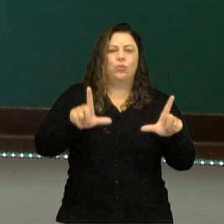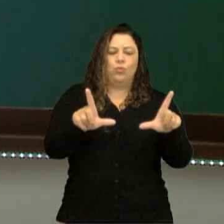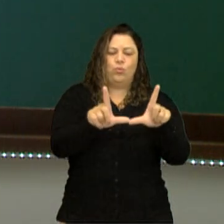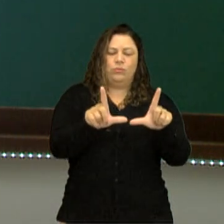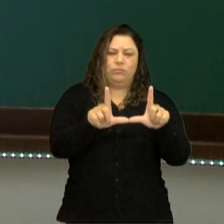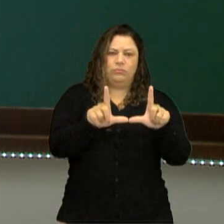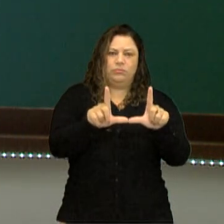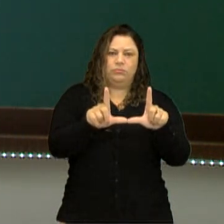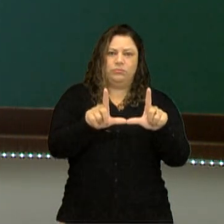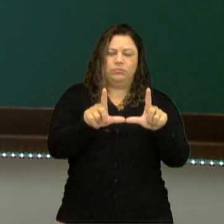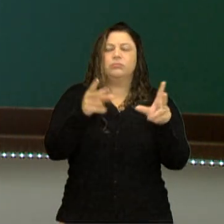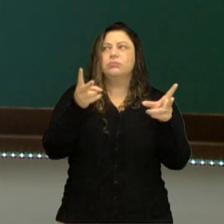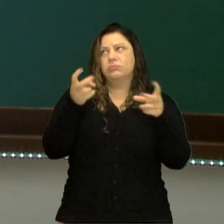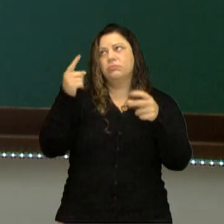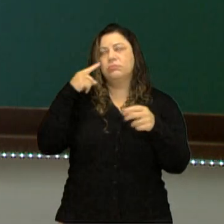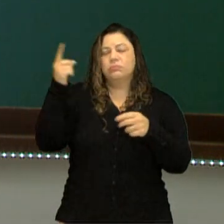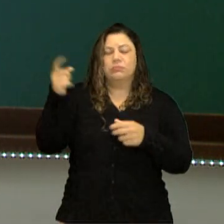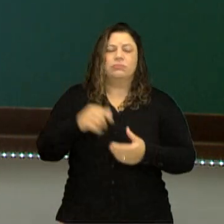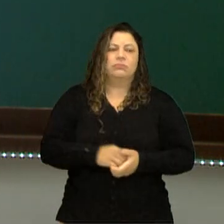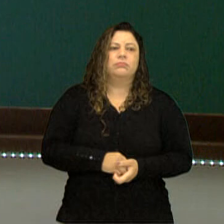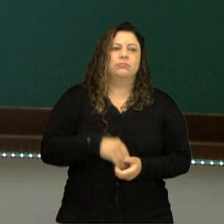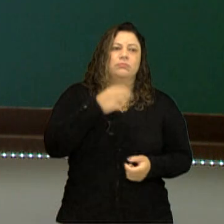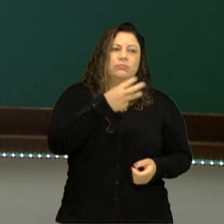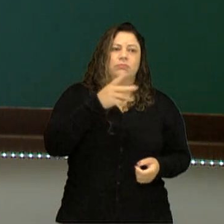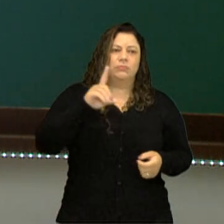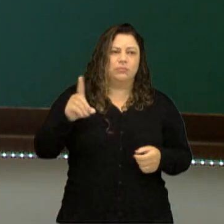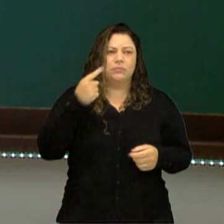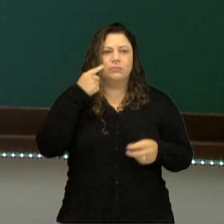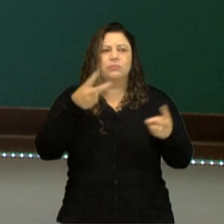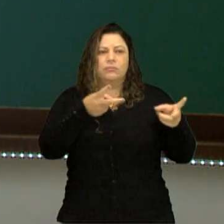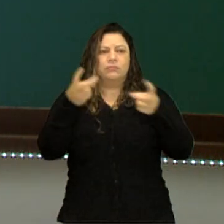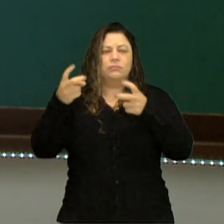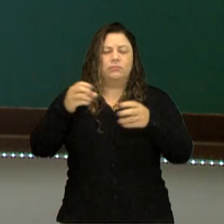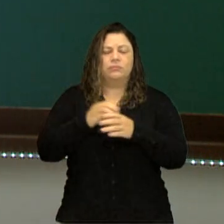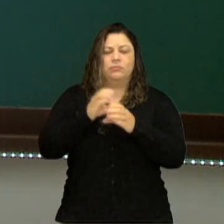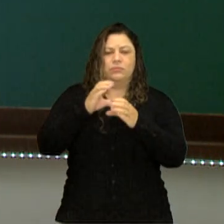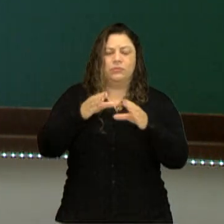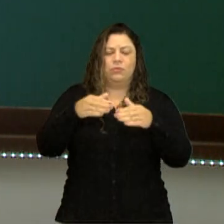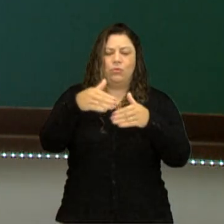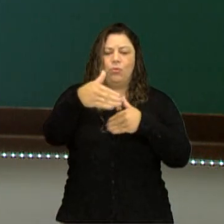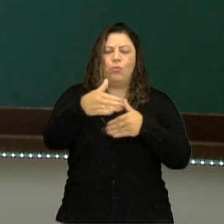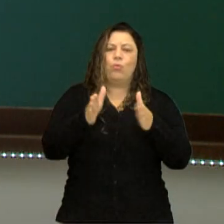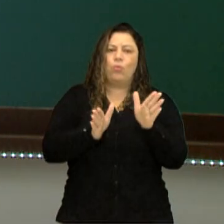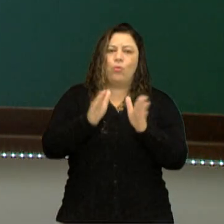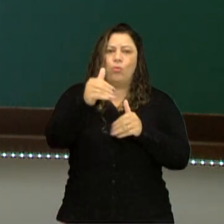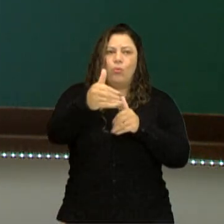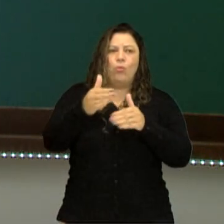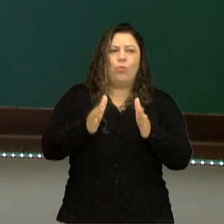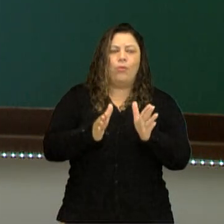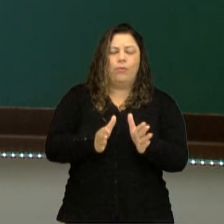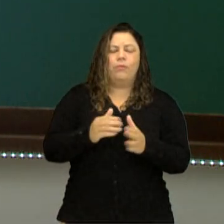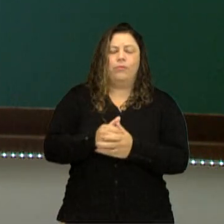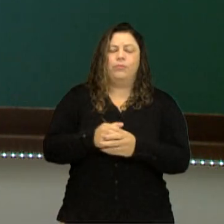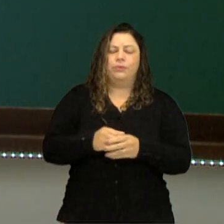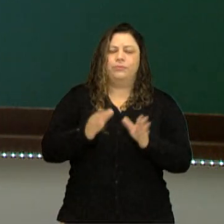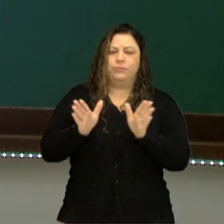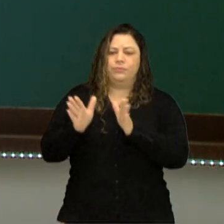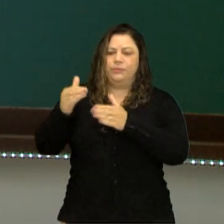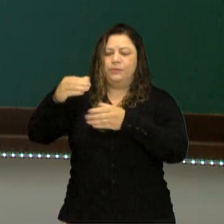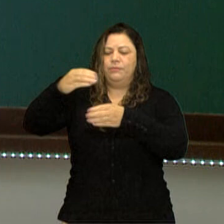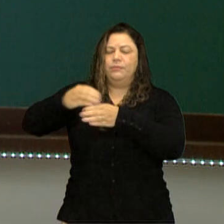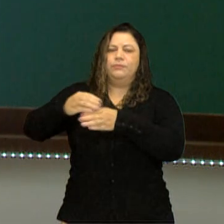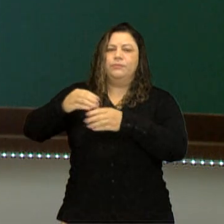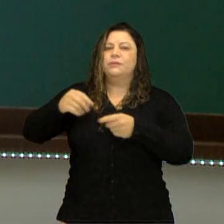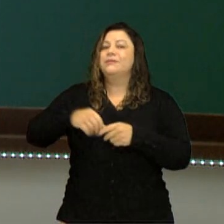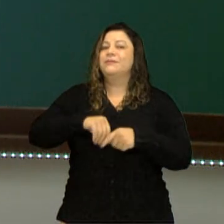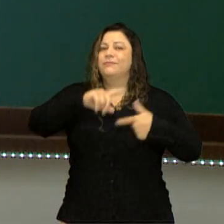seria daí obviamente uma figura 3D, né? Aqui nós temos o cubo que a gente conversou, o paralelepípedo numa outra forma, que daí a gente vai